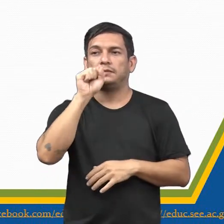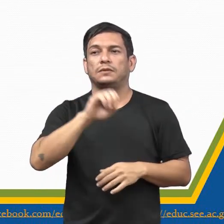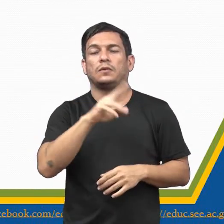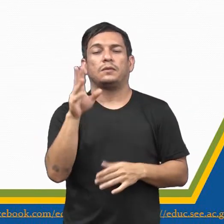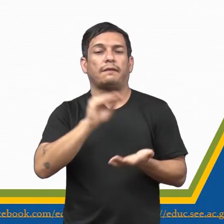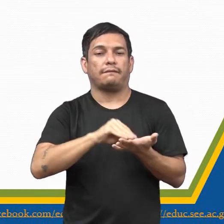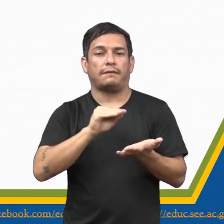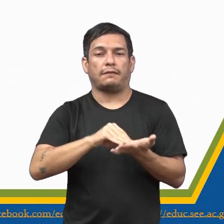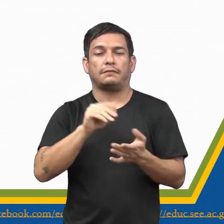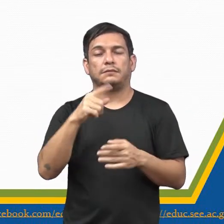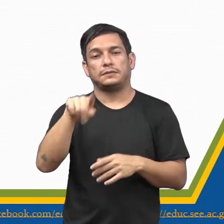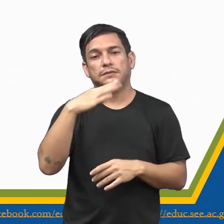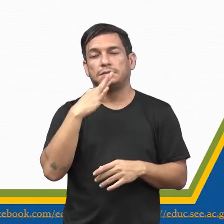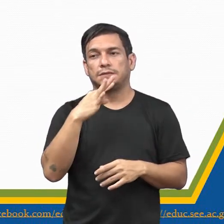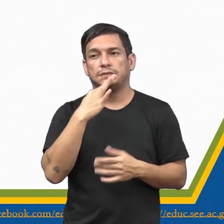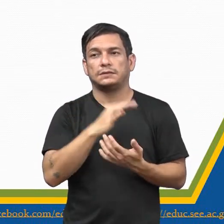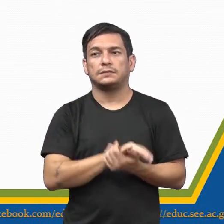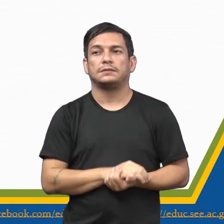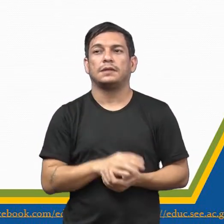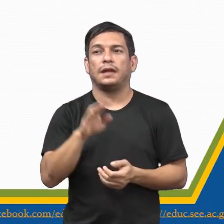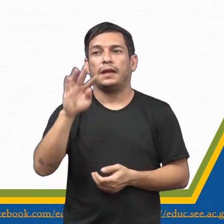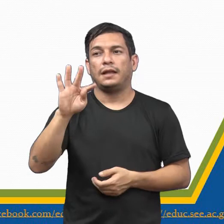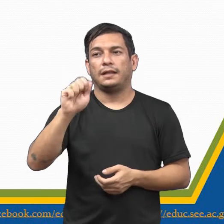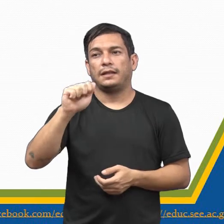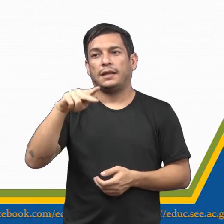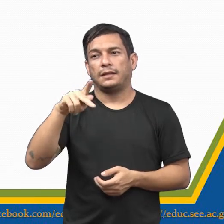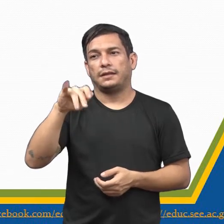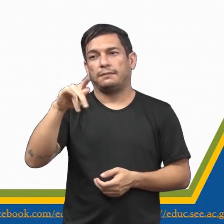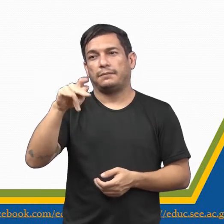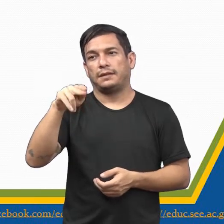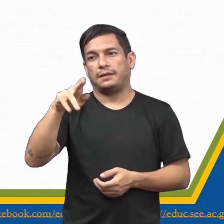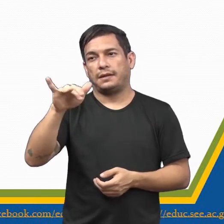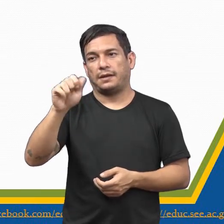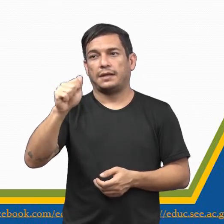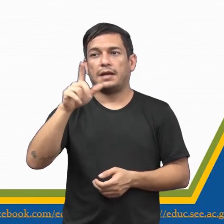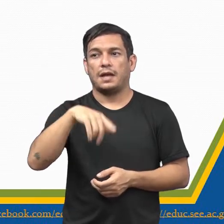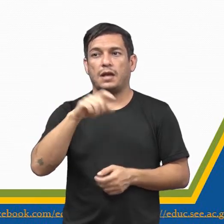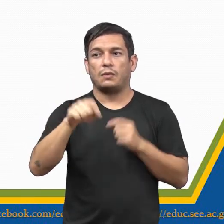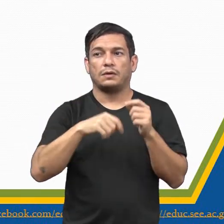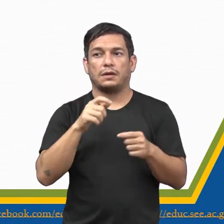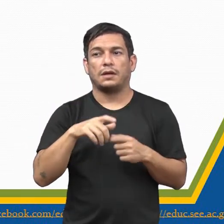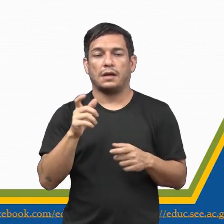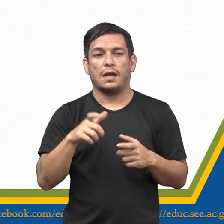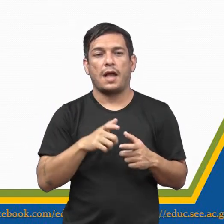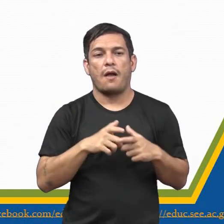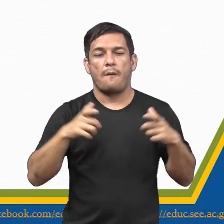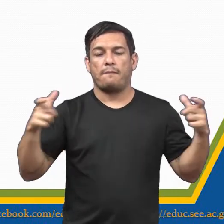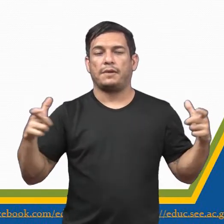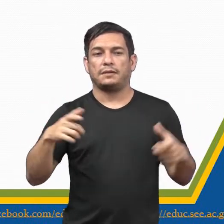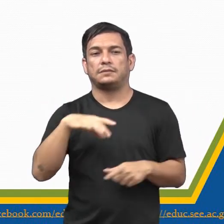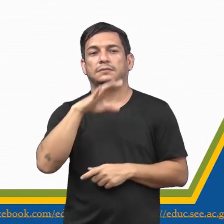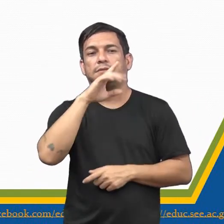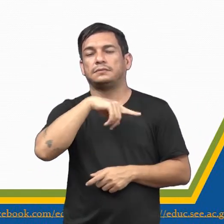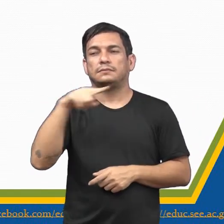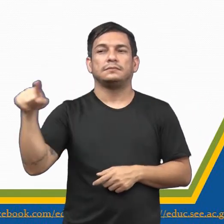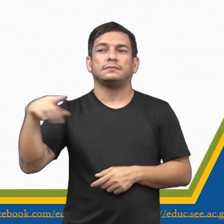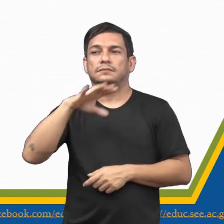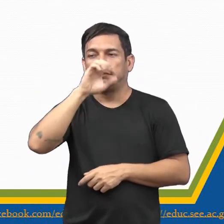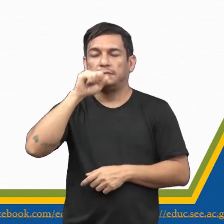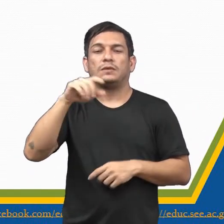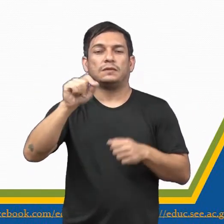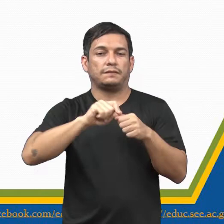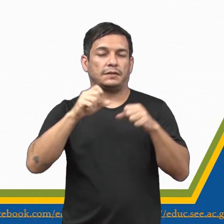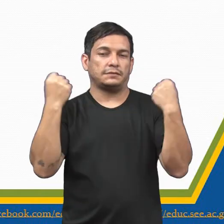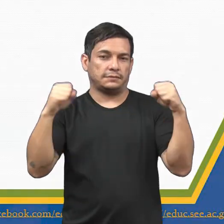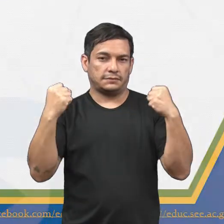da falta dele, para vocês conhecerem. A taquipneia, ela é o aumento da frequência respiratória. Quando você faz um